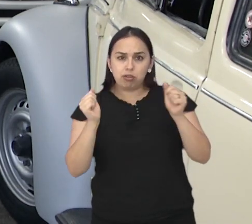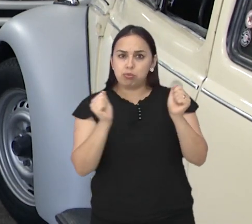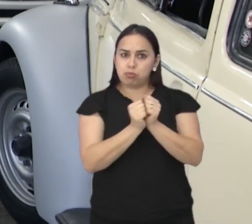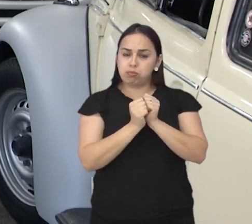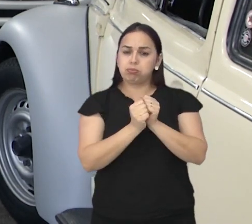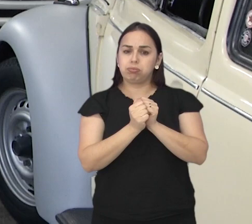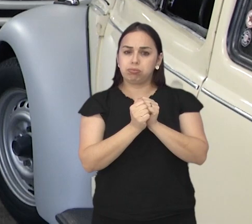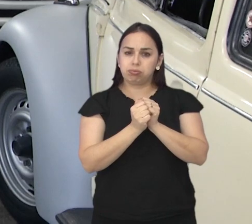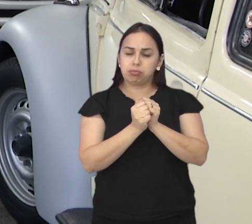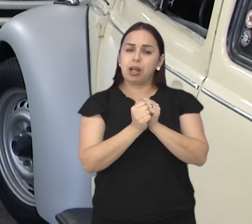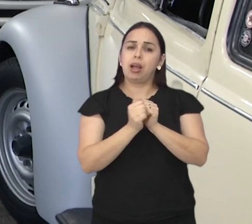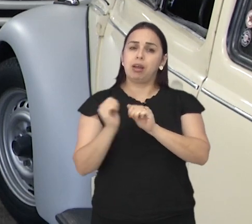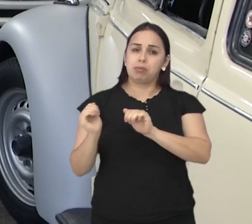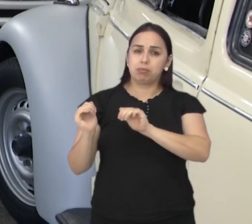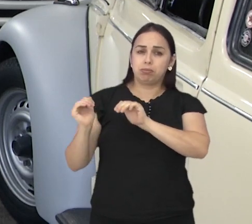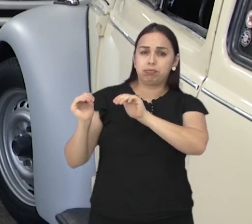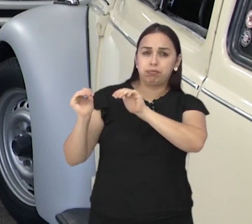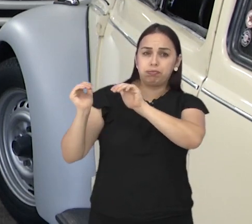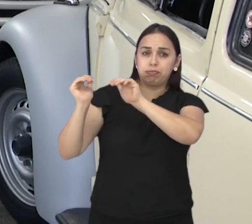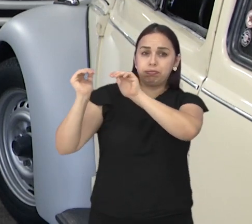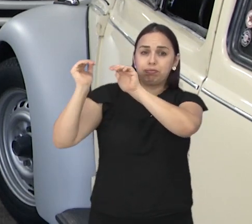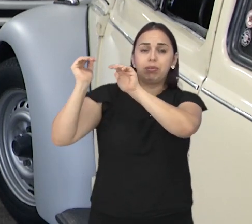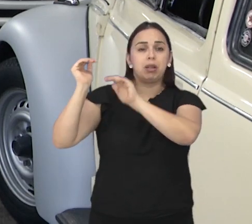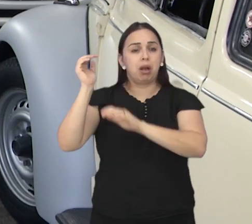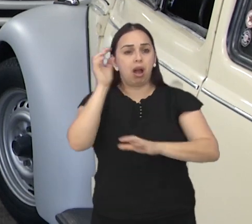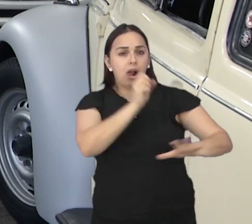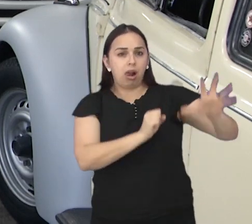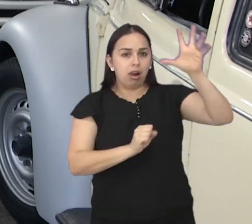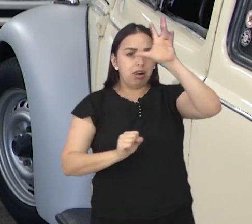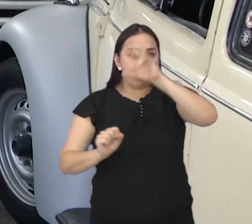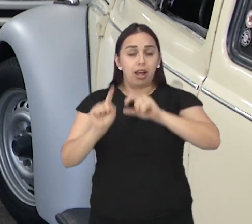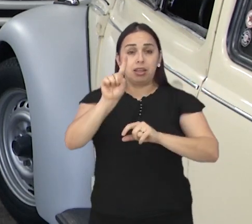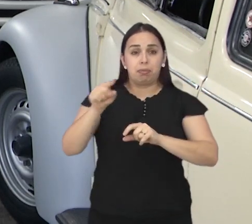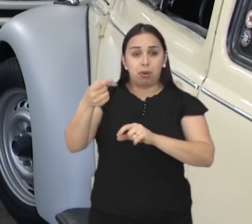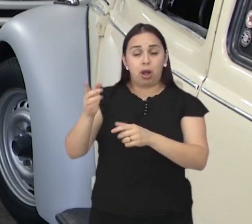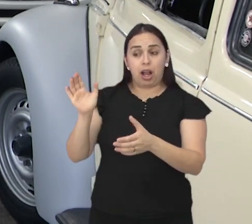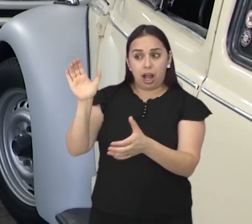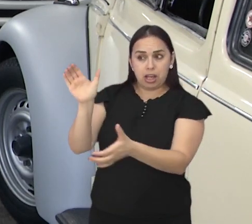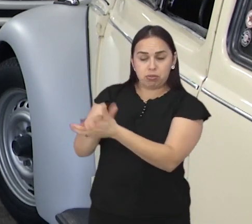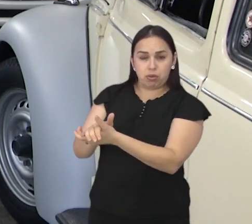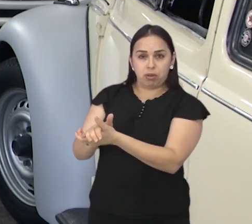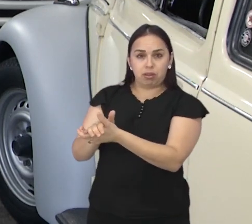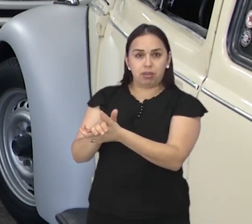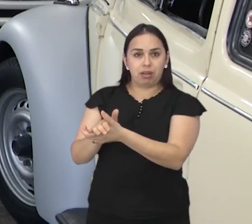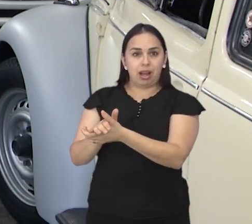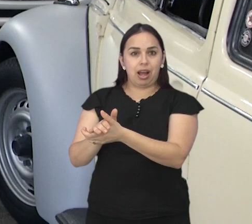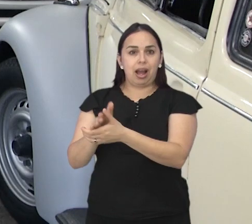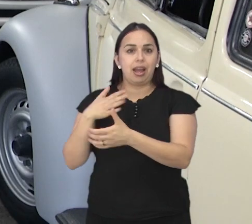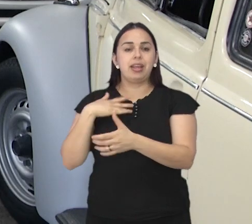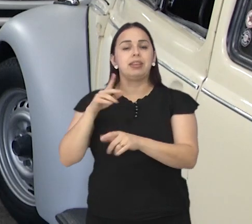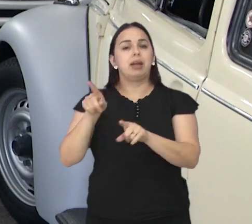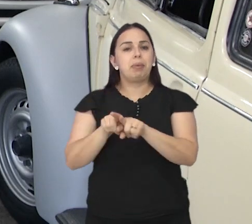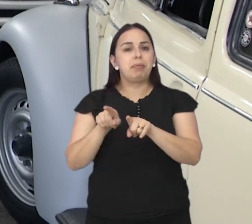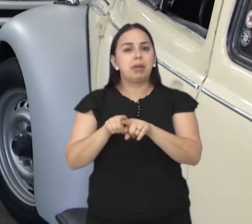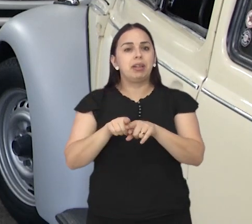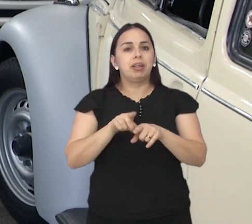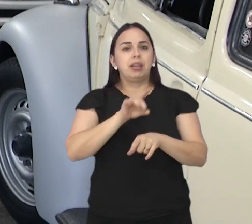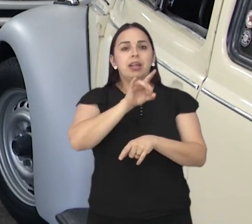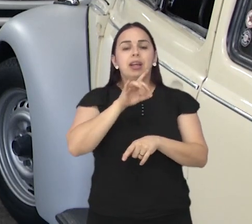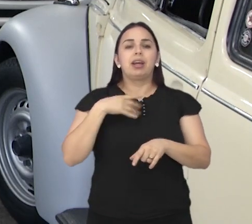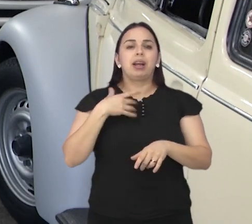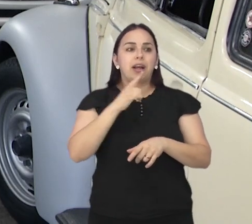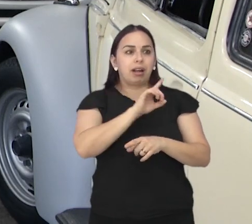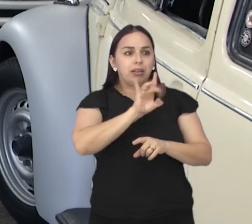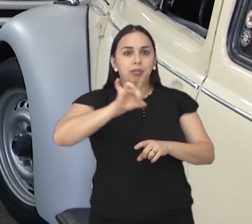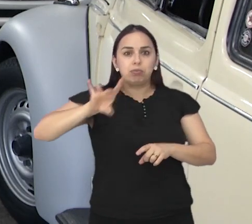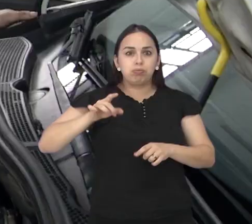trabalhando junto com o pai. Foi crescendo e fomos casando. E aí foi separando a oficina, cada um teve a